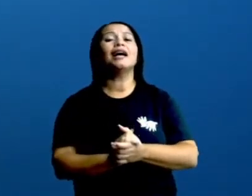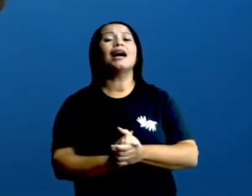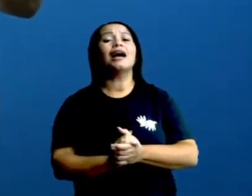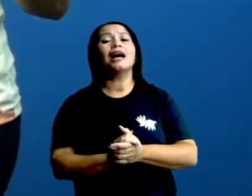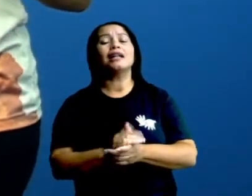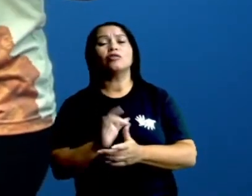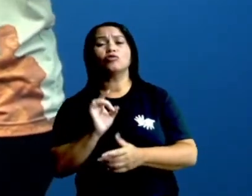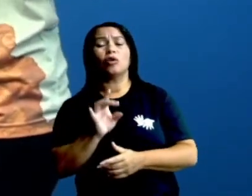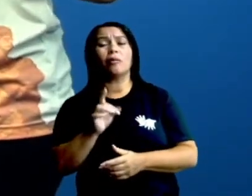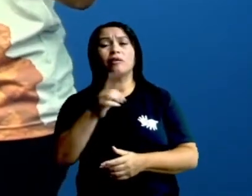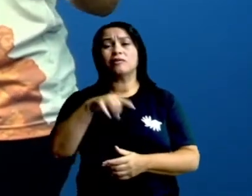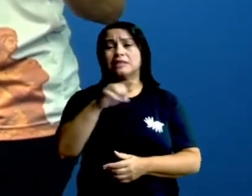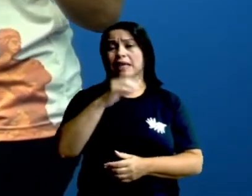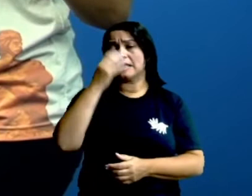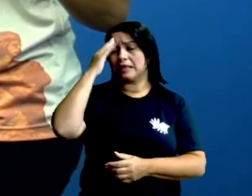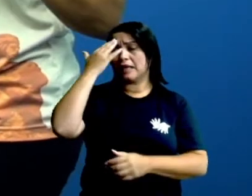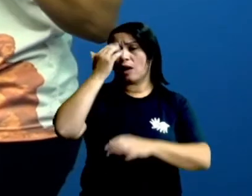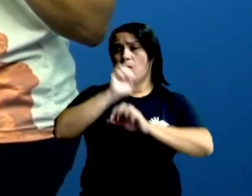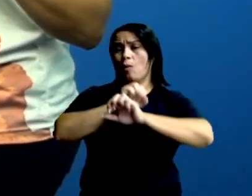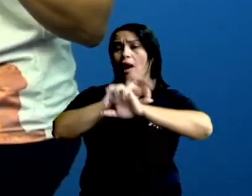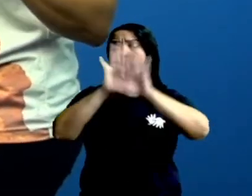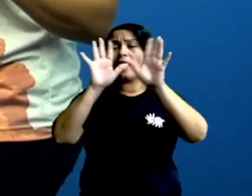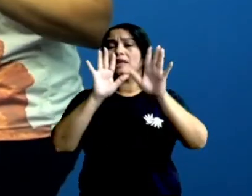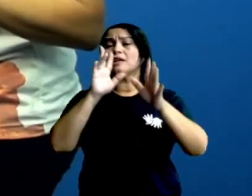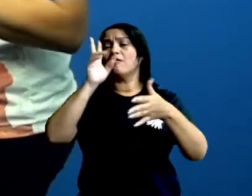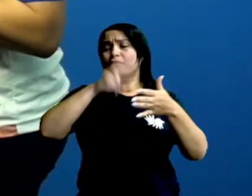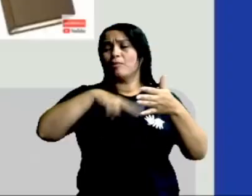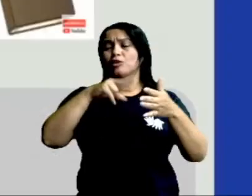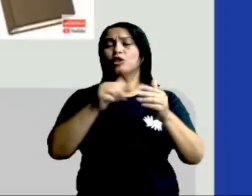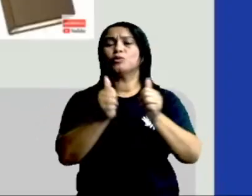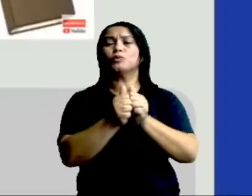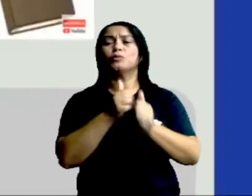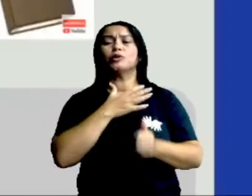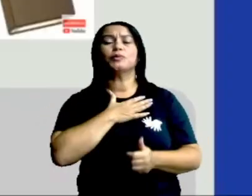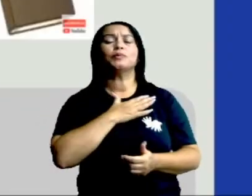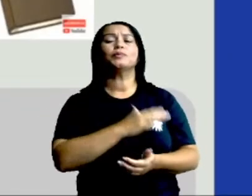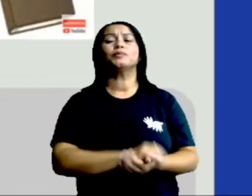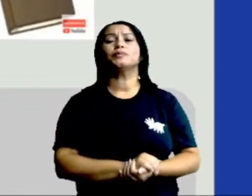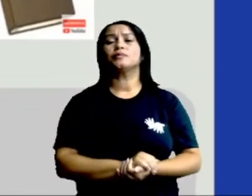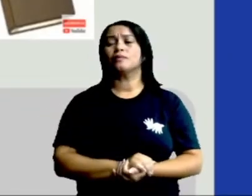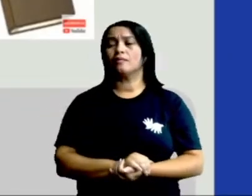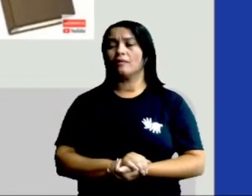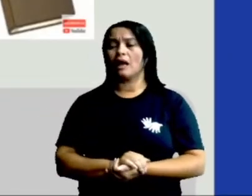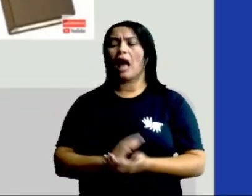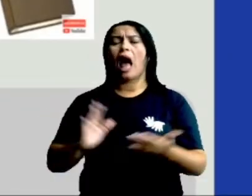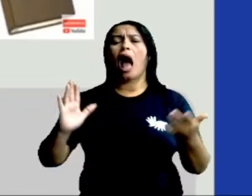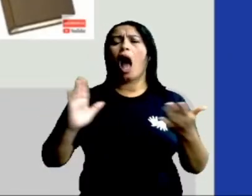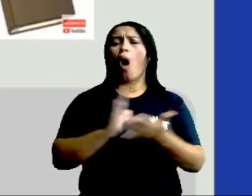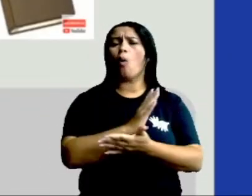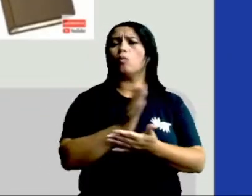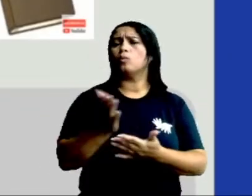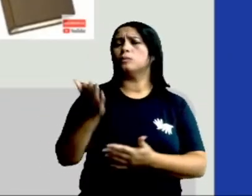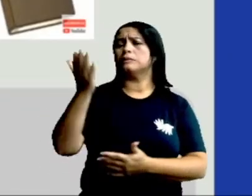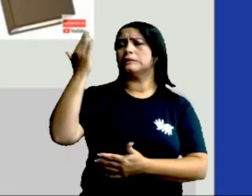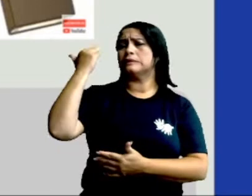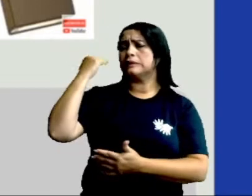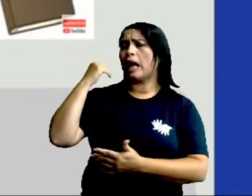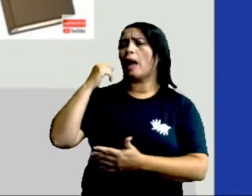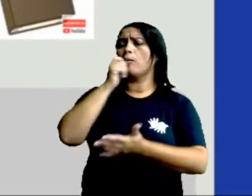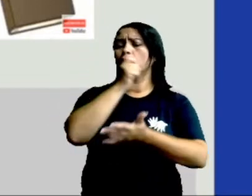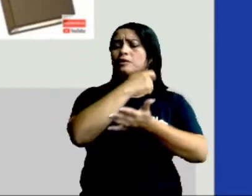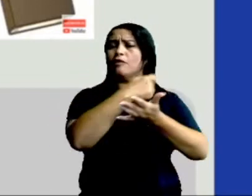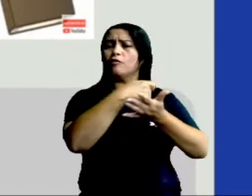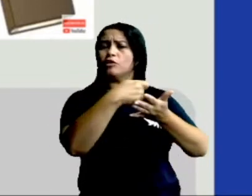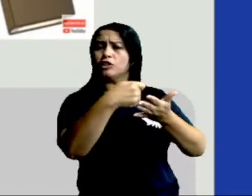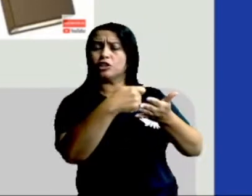Então, só para a gente esclarecer melhor, vamos ler aqui comigo. Há algum tempo, as fontes escritas